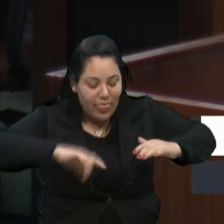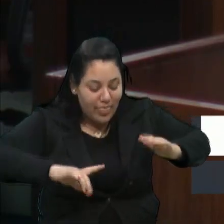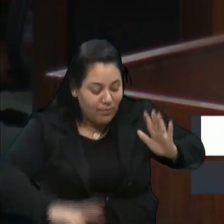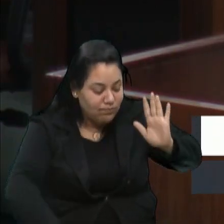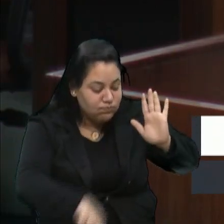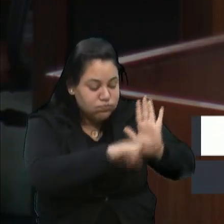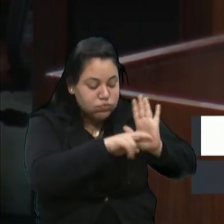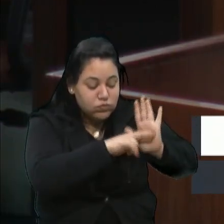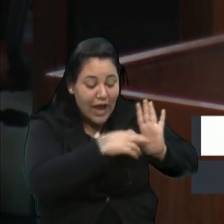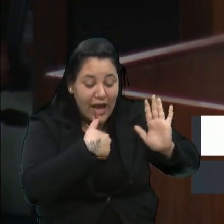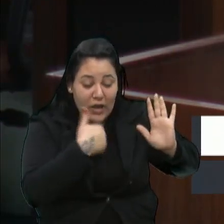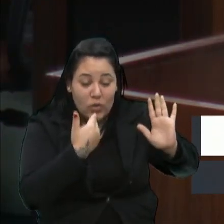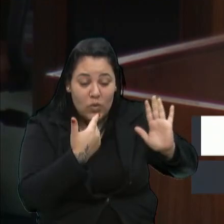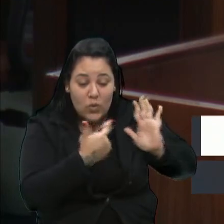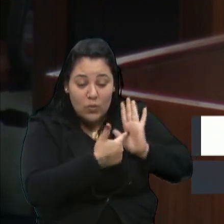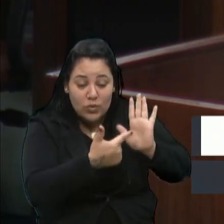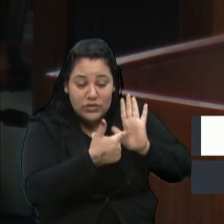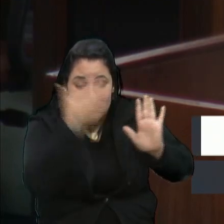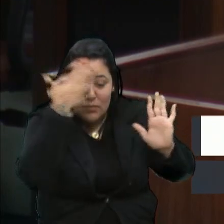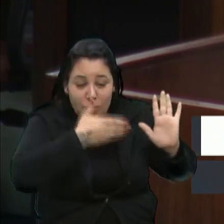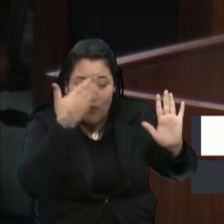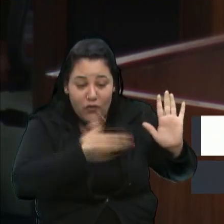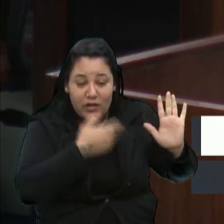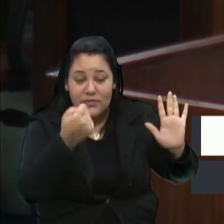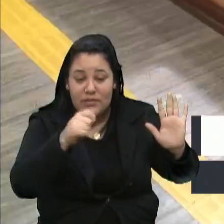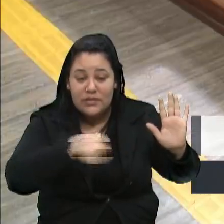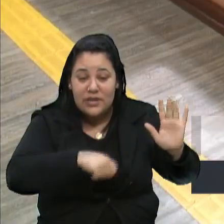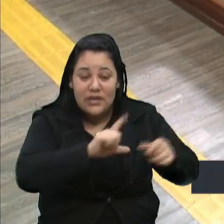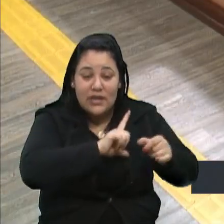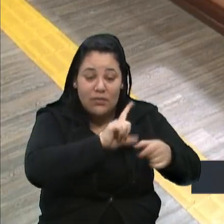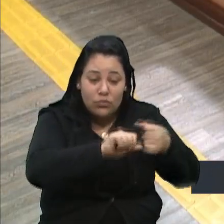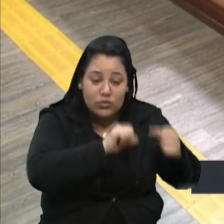provando que tem que ter mudanças meu muito obrigado